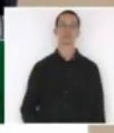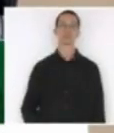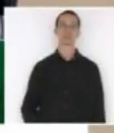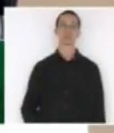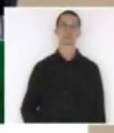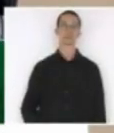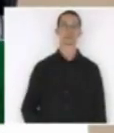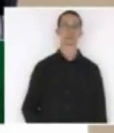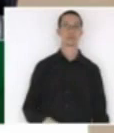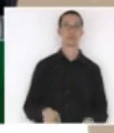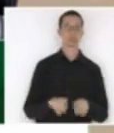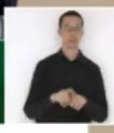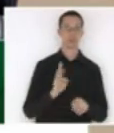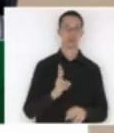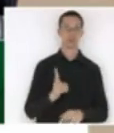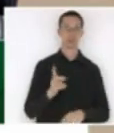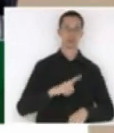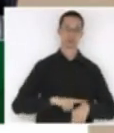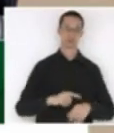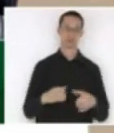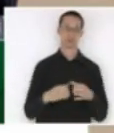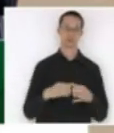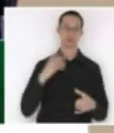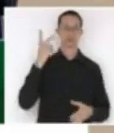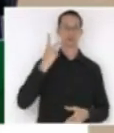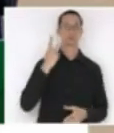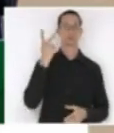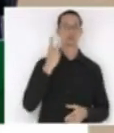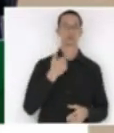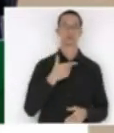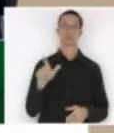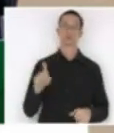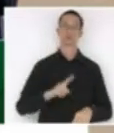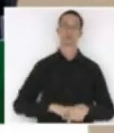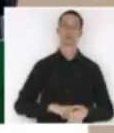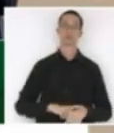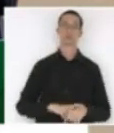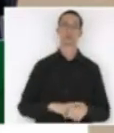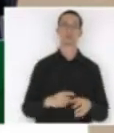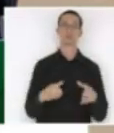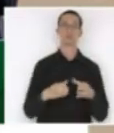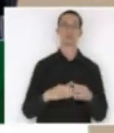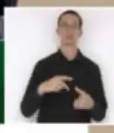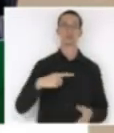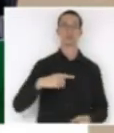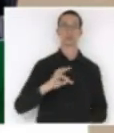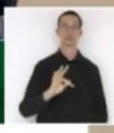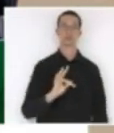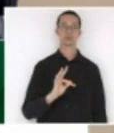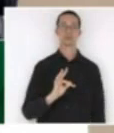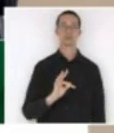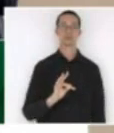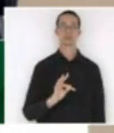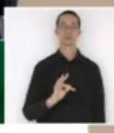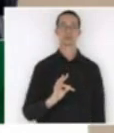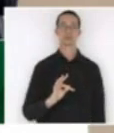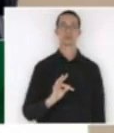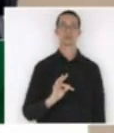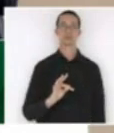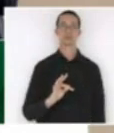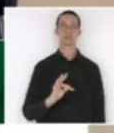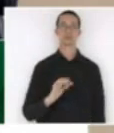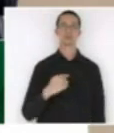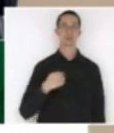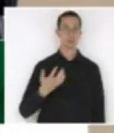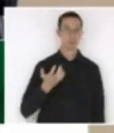aos partidos políticos, o próximo horário pertence ao Partido dos Trabalhadores. Eu gostaria muito de fazer o